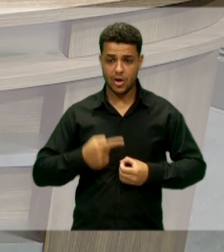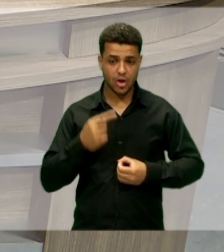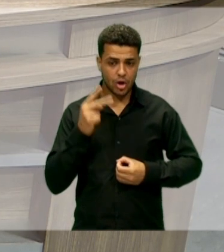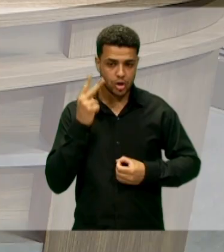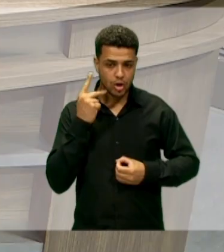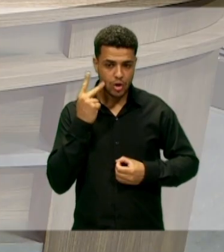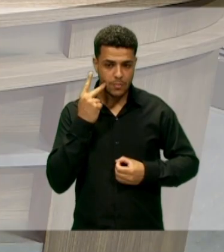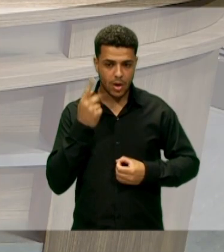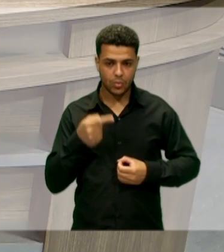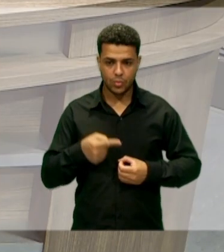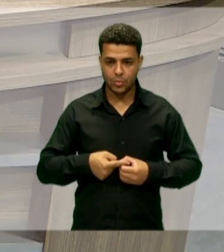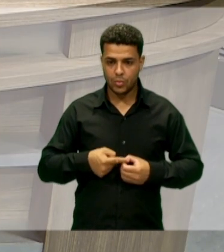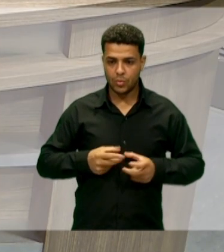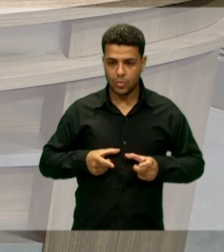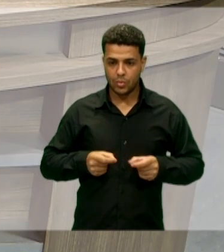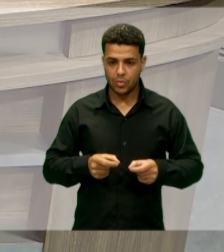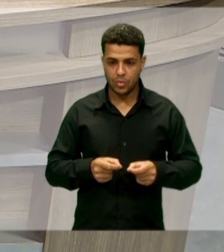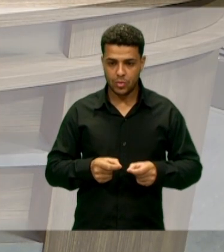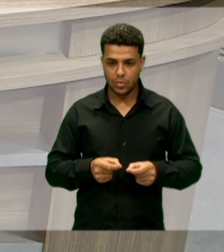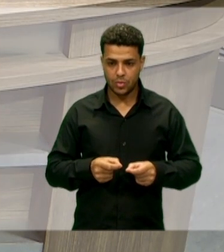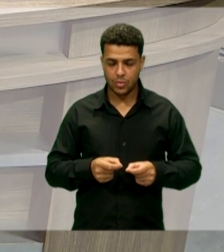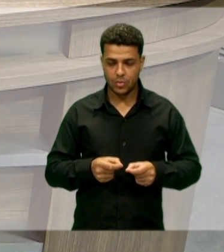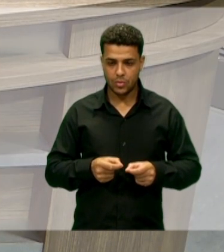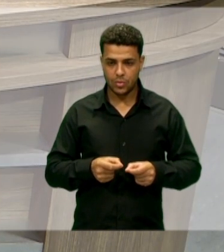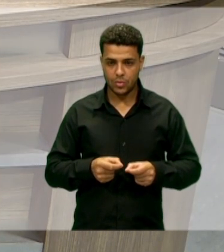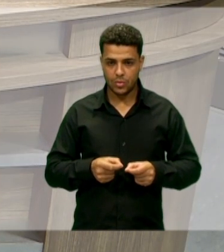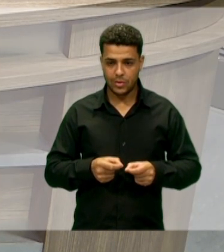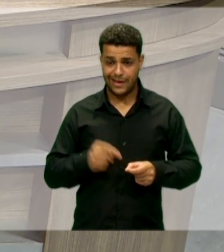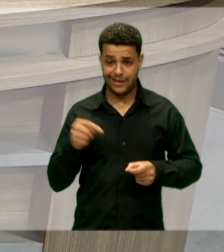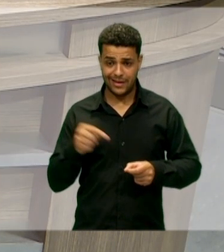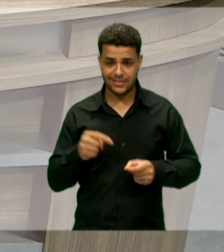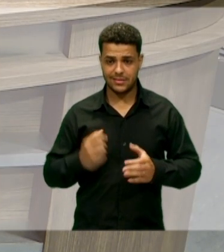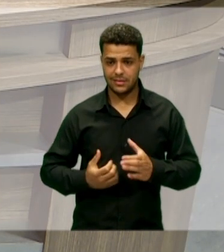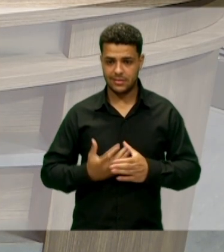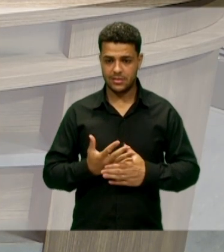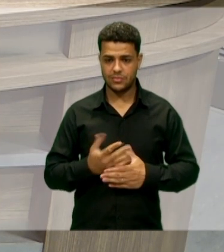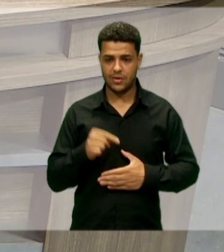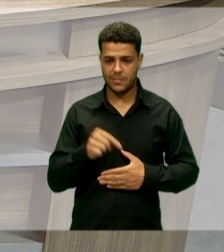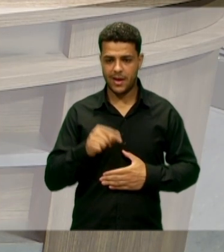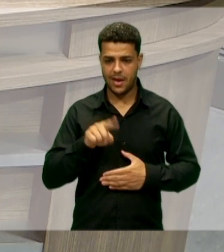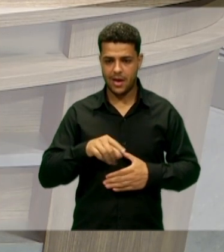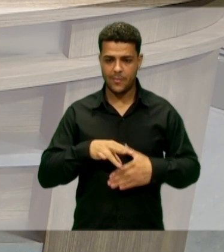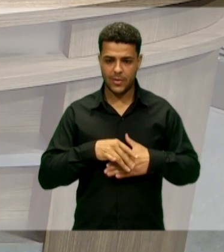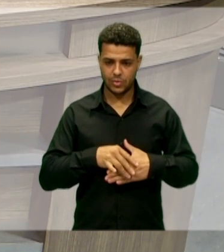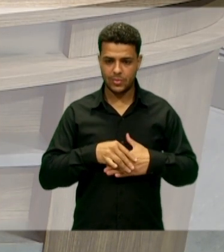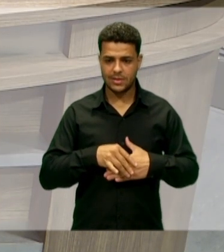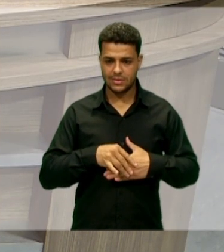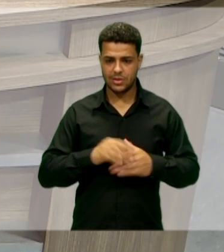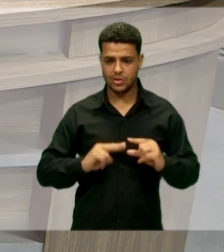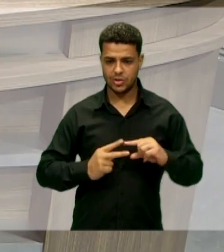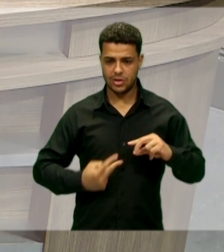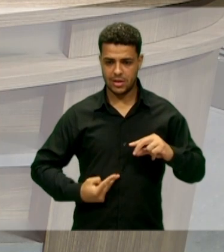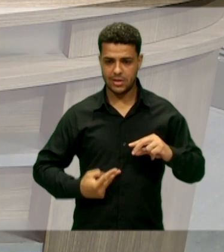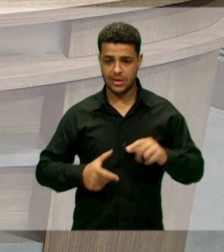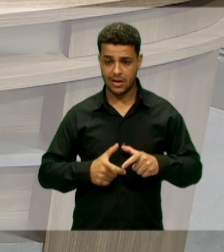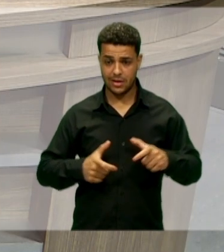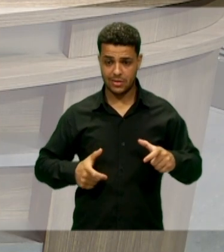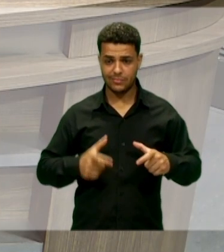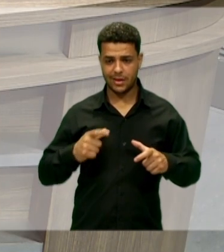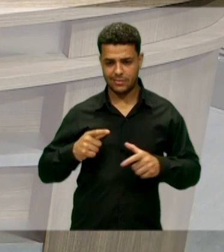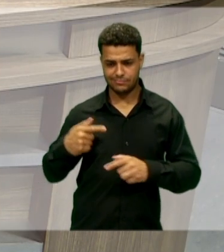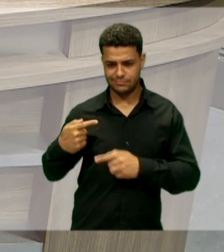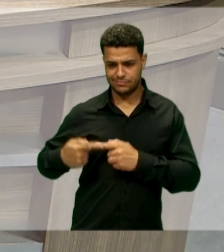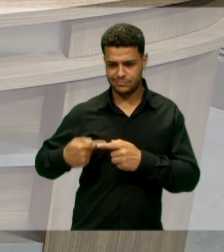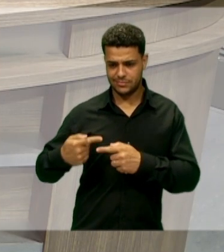em células malignas, né? E é assim que o câncer surge. Então, todo câncer é uma doença genética, a maioria